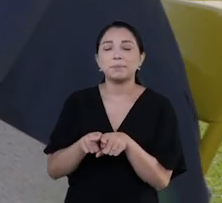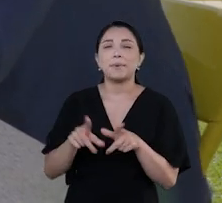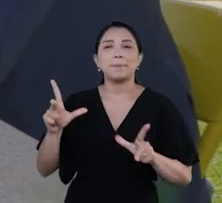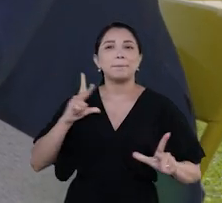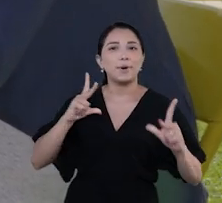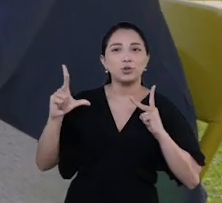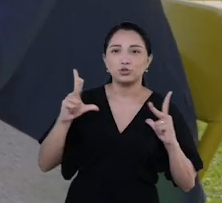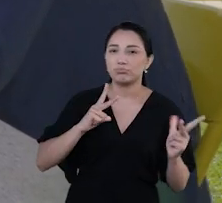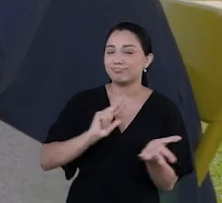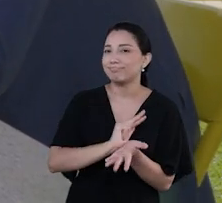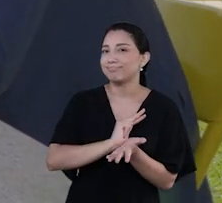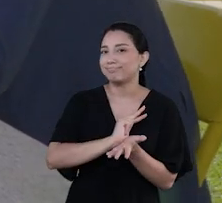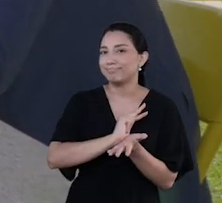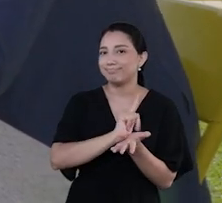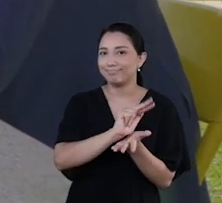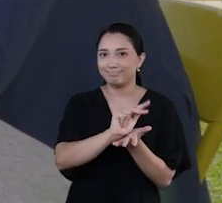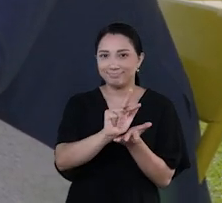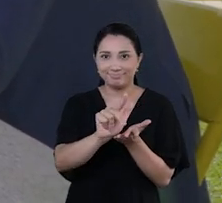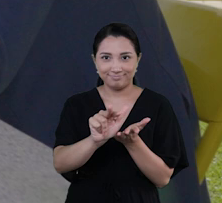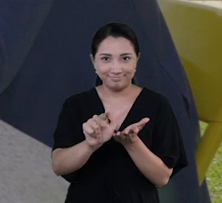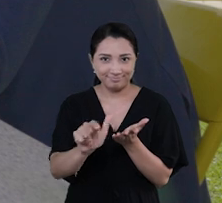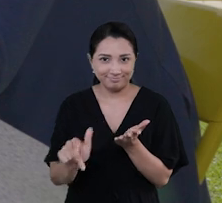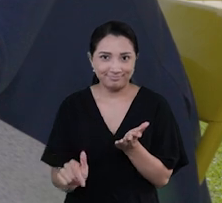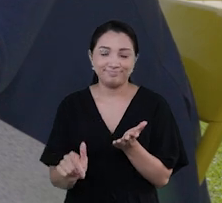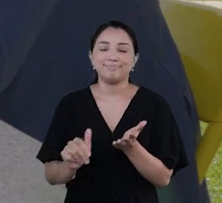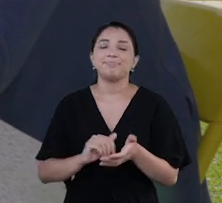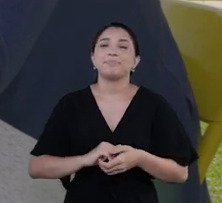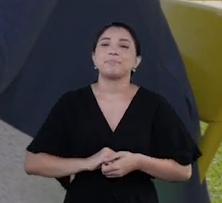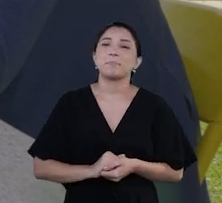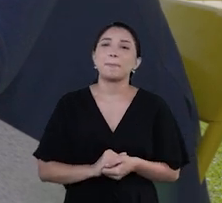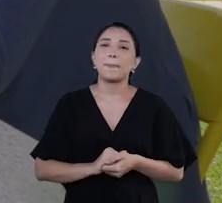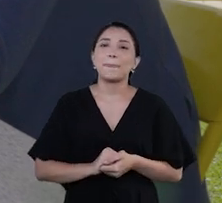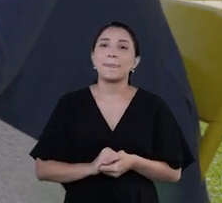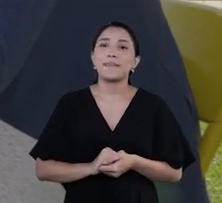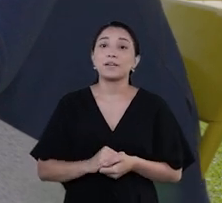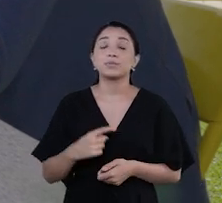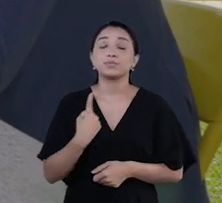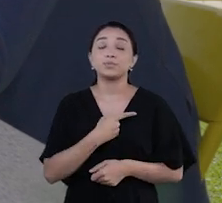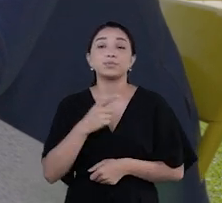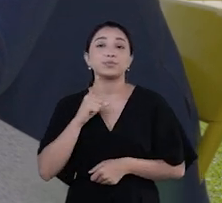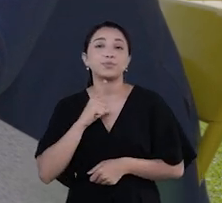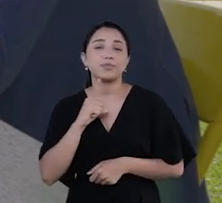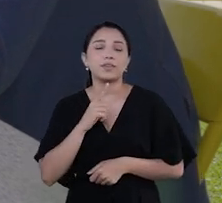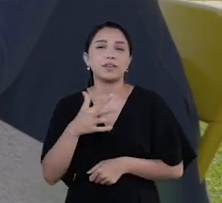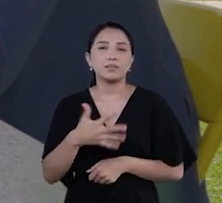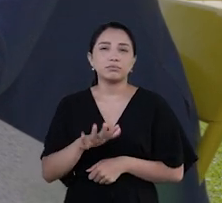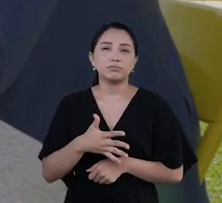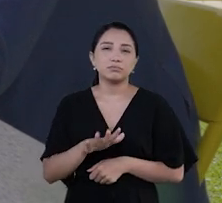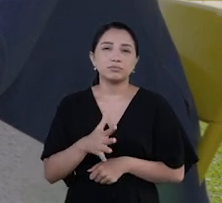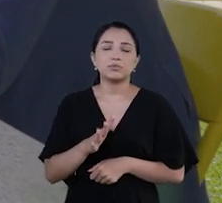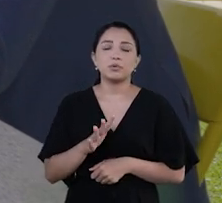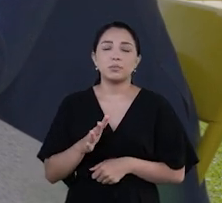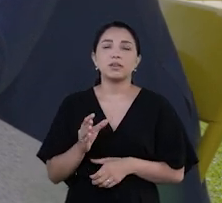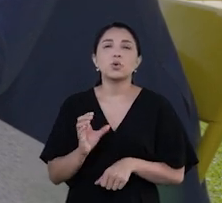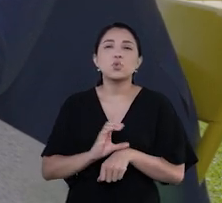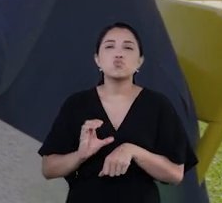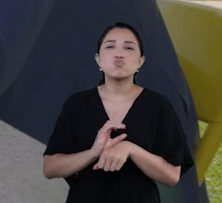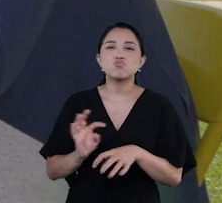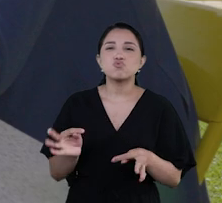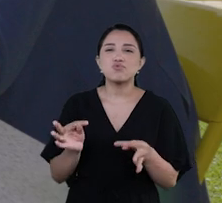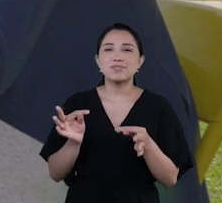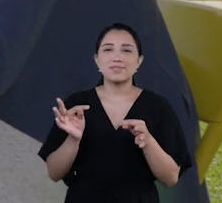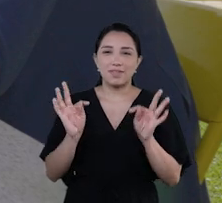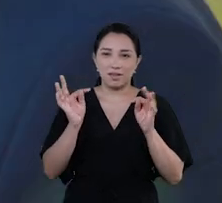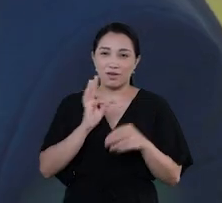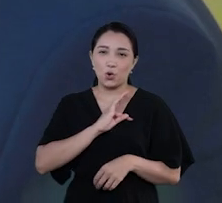instituições privadas que eh para você ter uma uma ideia né Nós temos atualmente em cursos técnicos né mais de